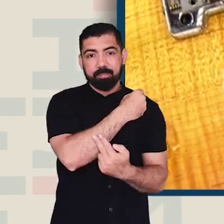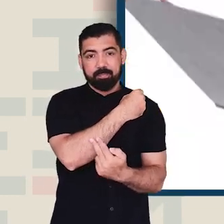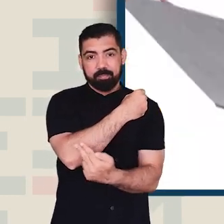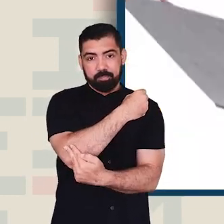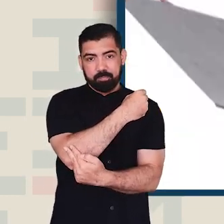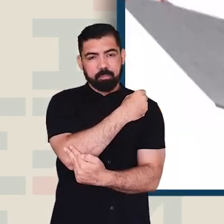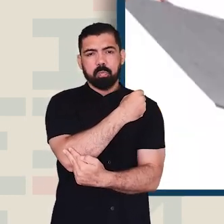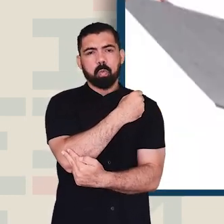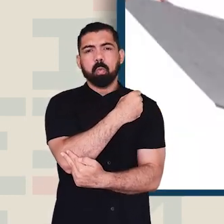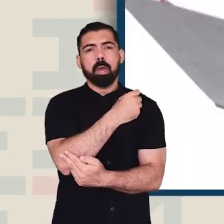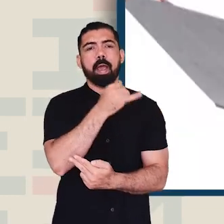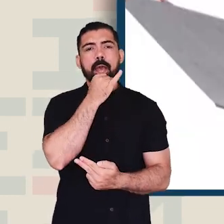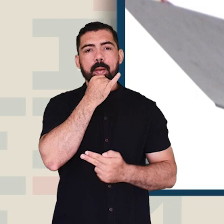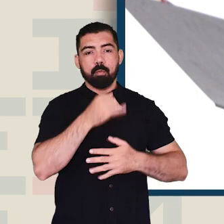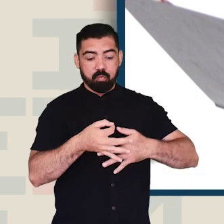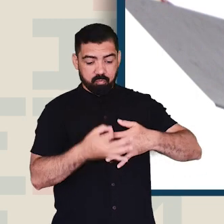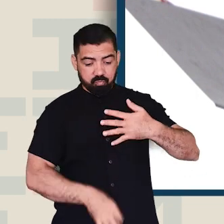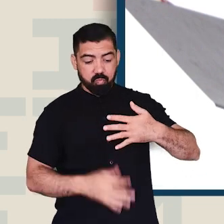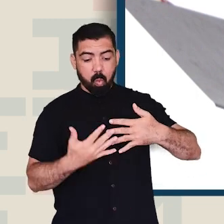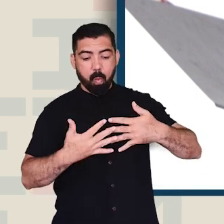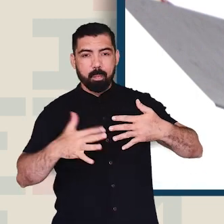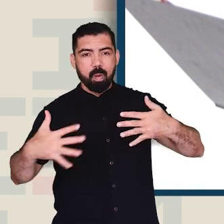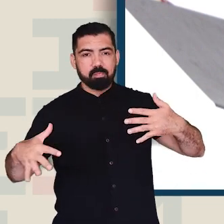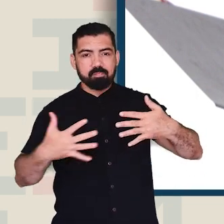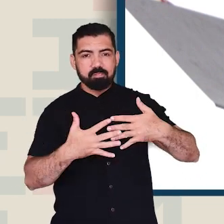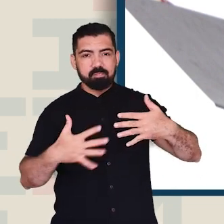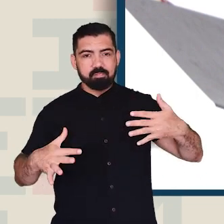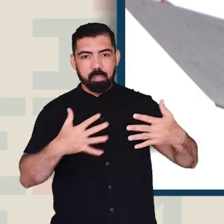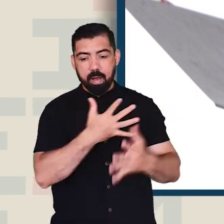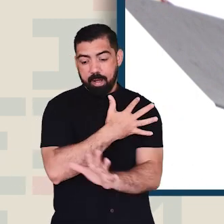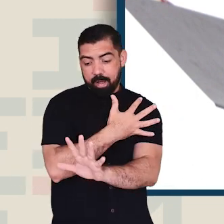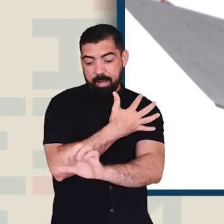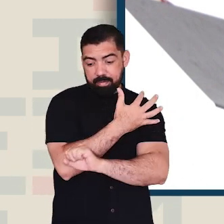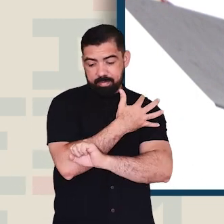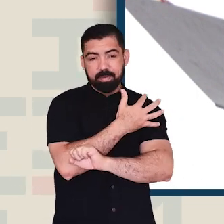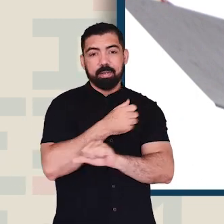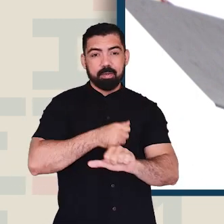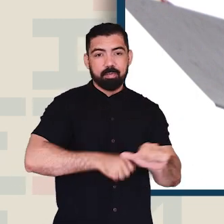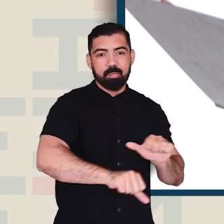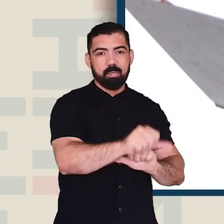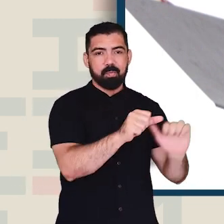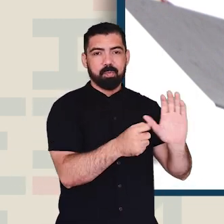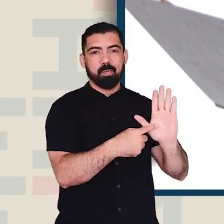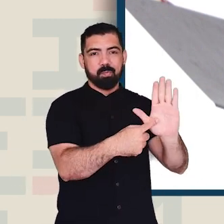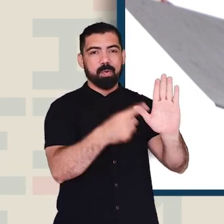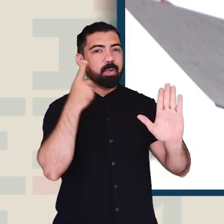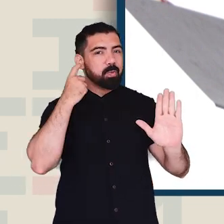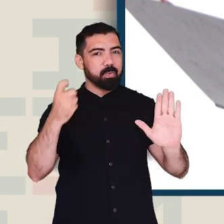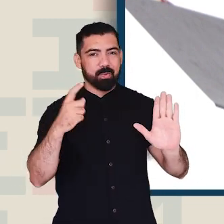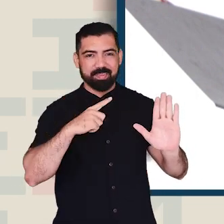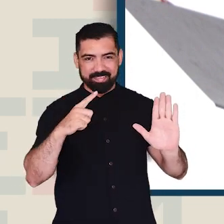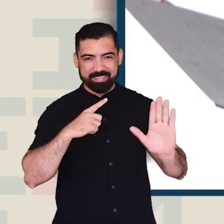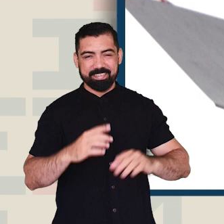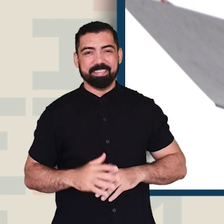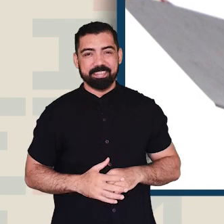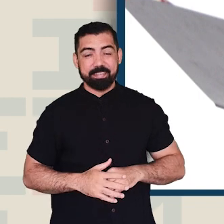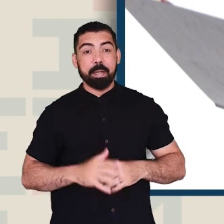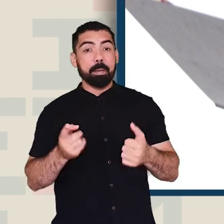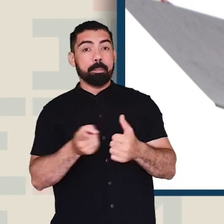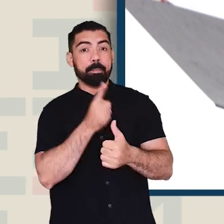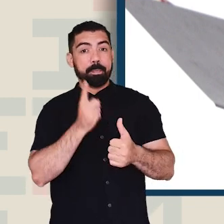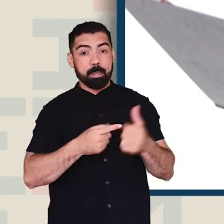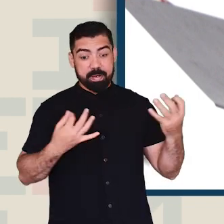né? Transformando isso em som. Então, quando as primeiras guitarras